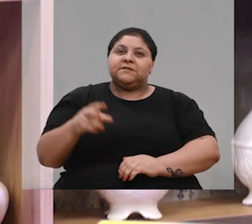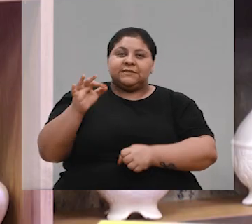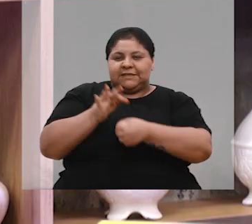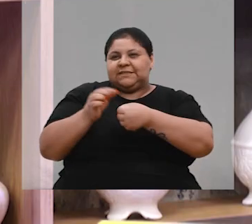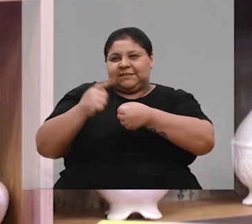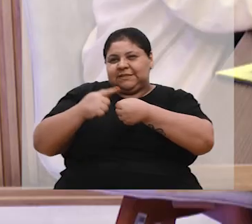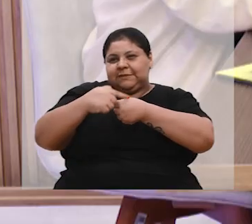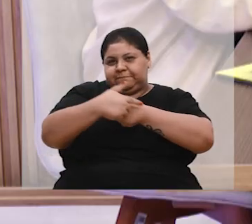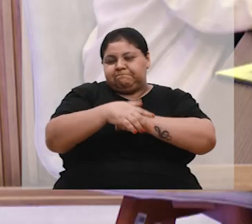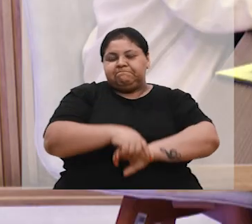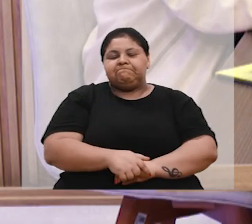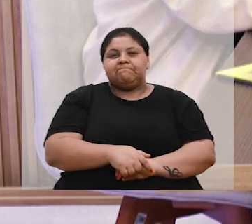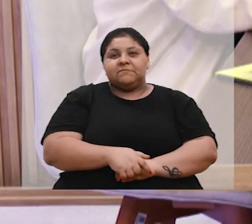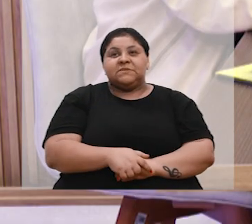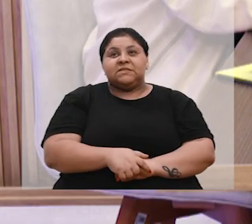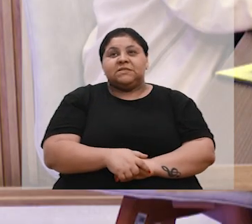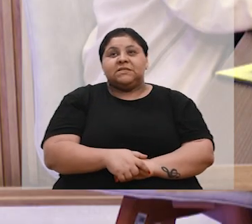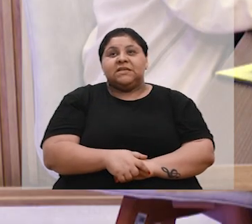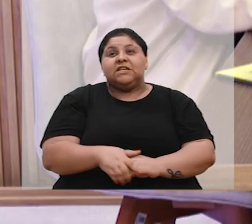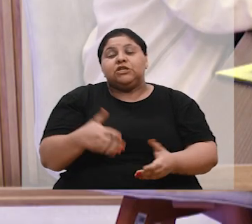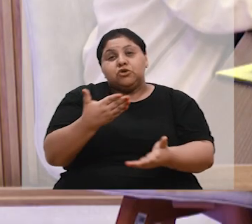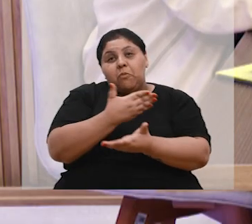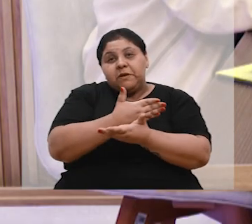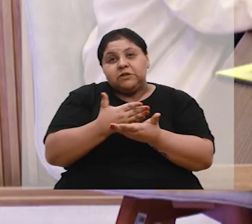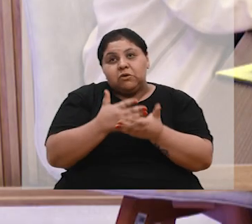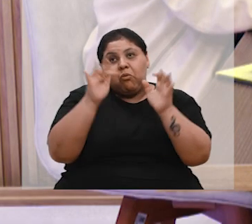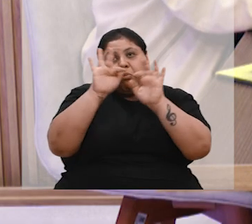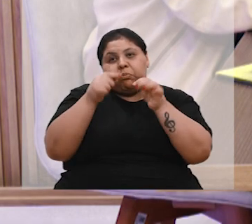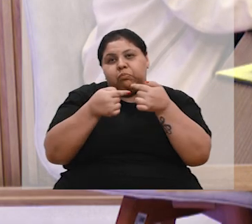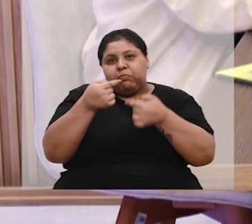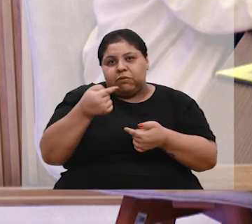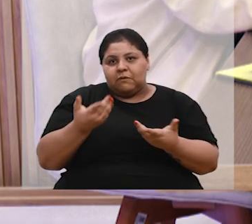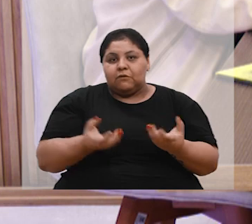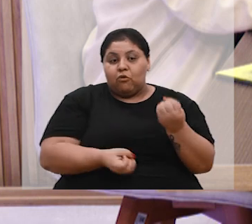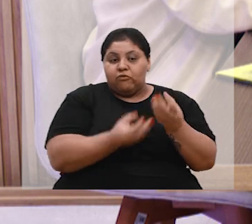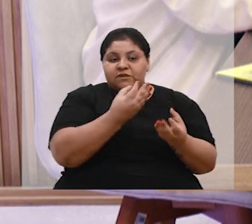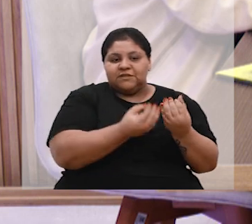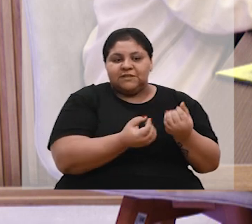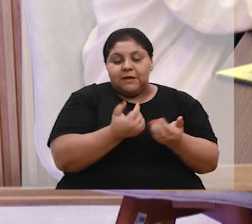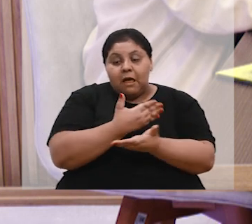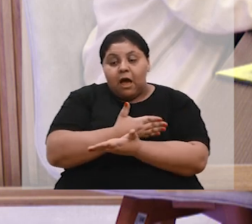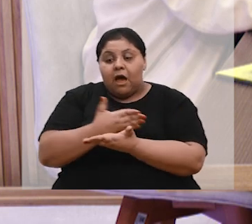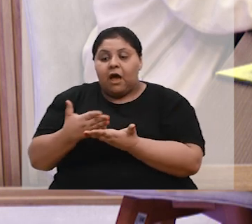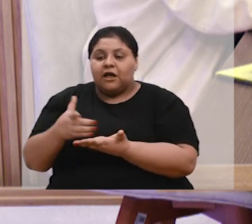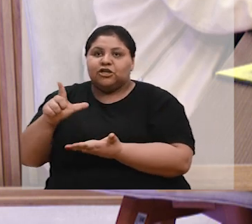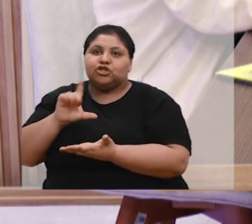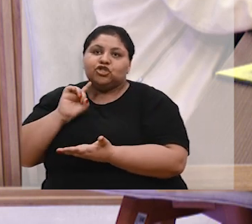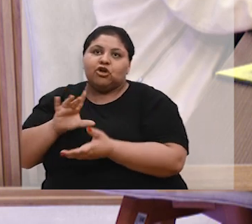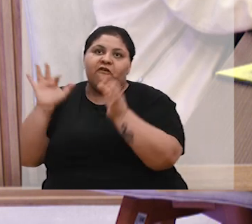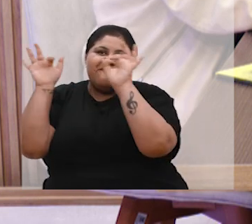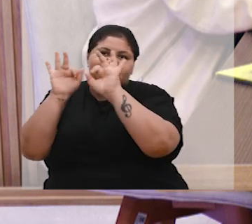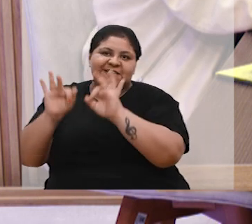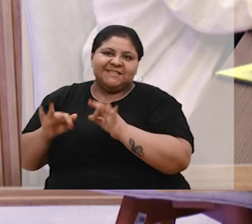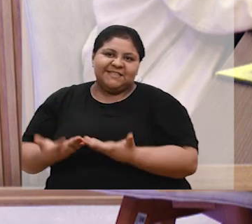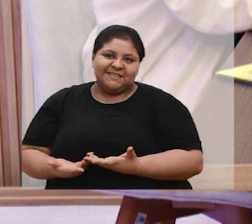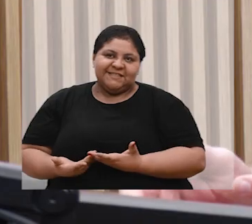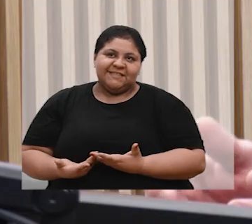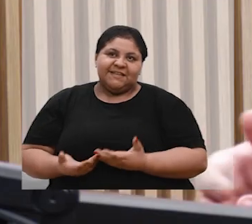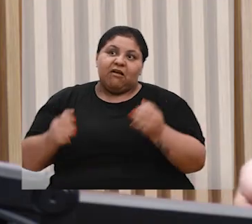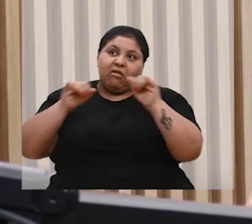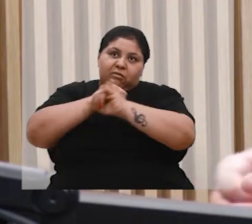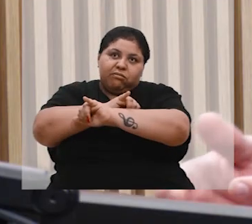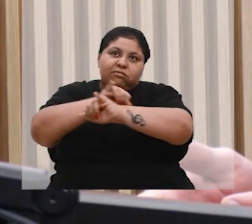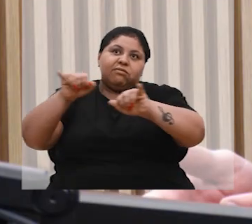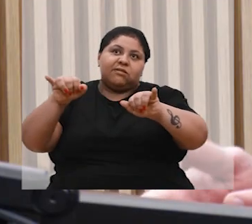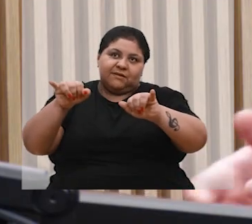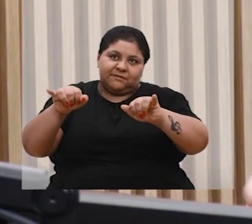A gente teve uma felicidade, a gente começou numa infelicidade, que foi um incêndio, e a partir dali a gente só teve felicidades,